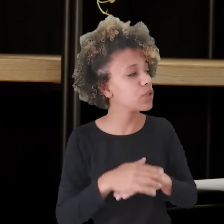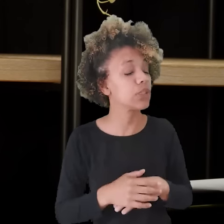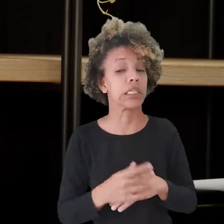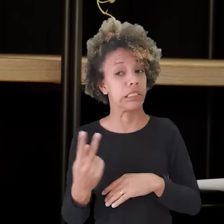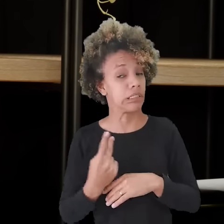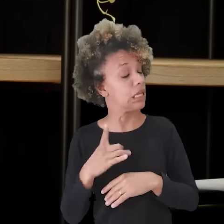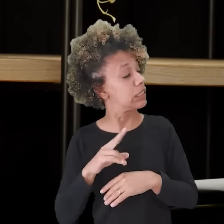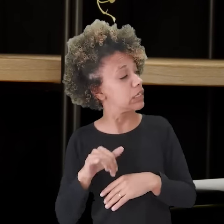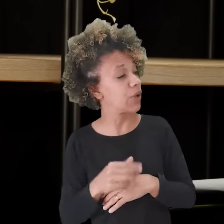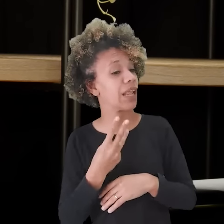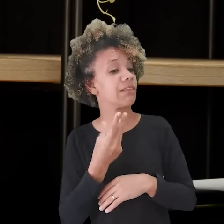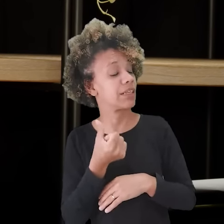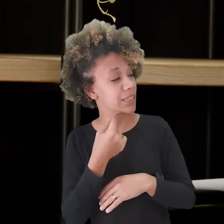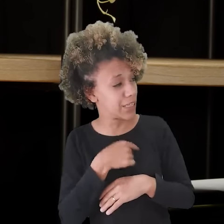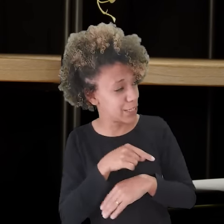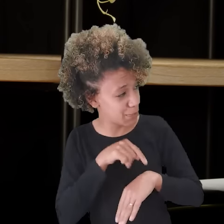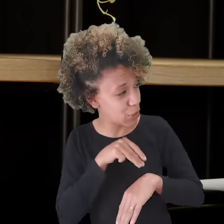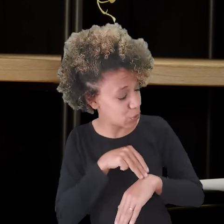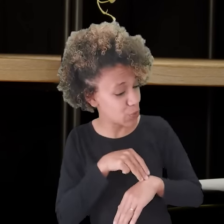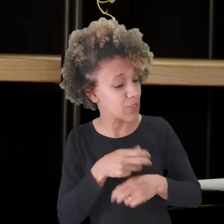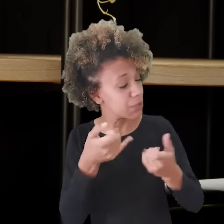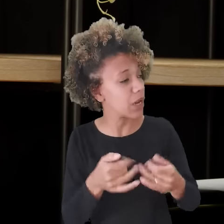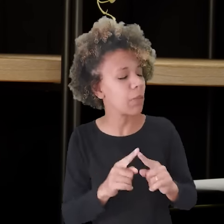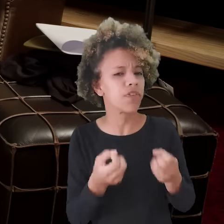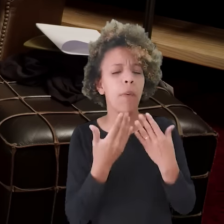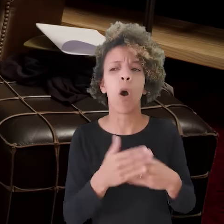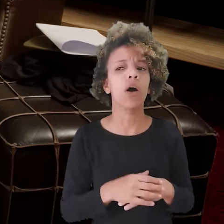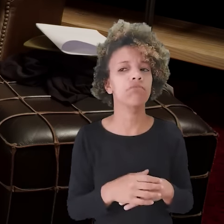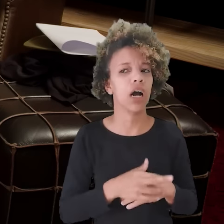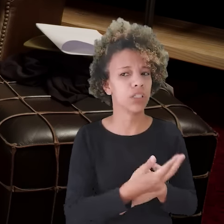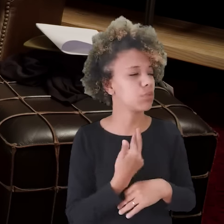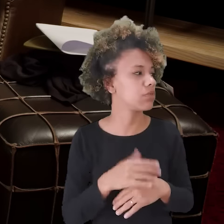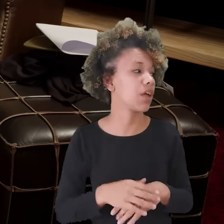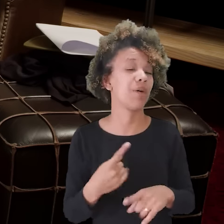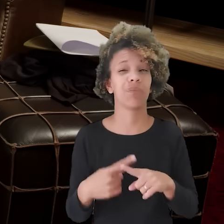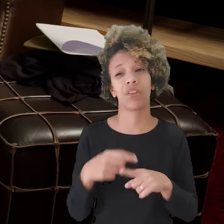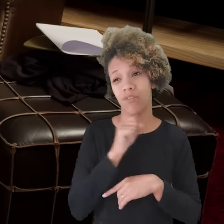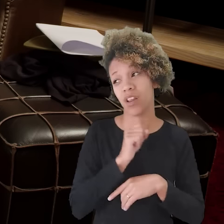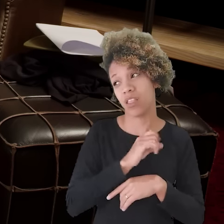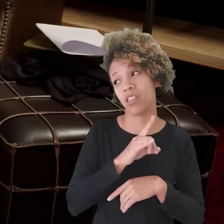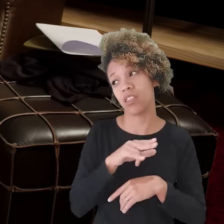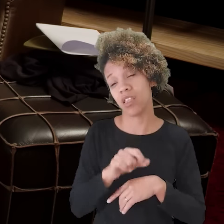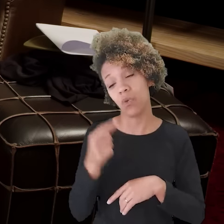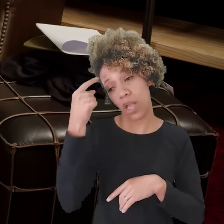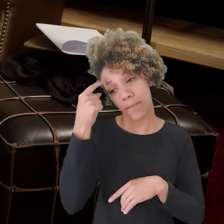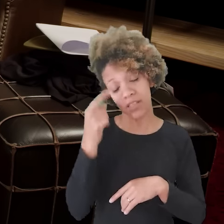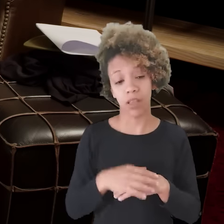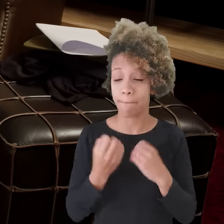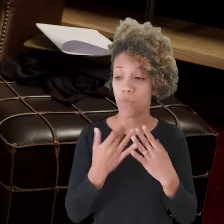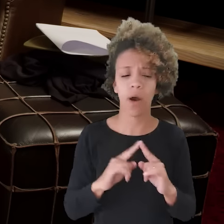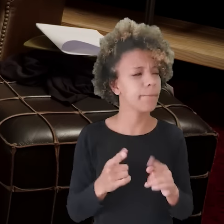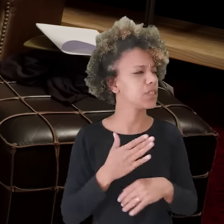uma pergunta que eu e Danilo a gente ficou 36 minutos falando sobre o assunto mas foi boa a resposta é porque também vocês já estão mais velho ele tá ainda com a cabeça